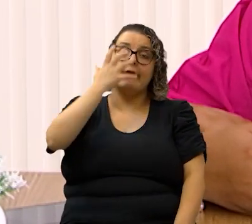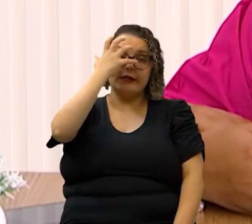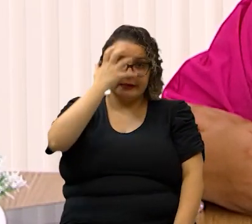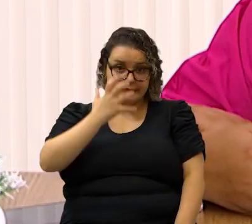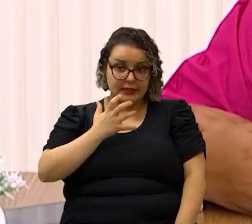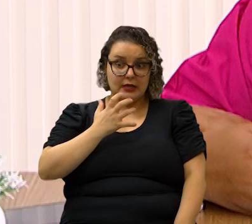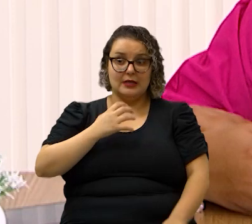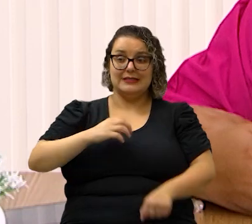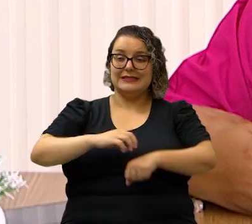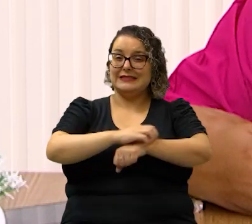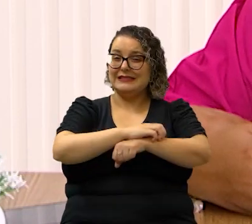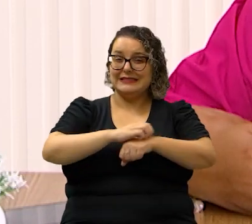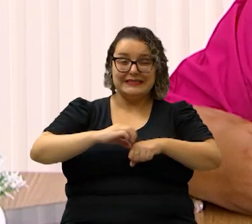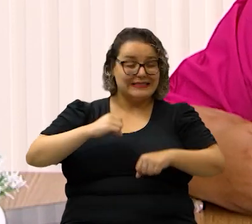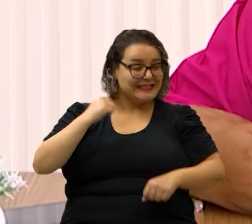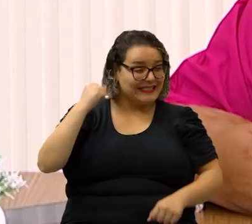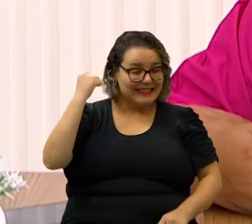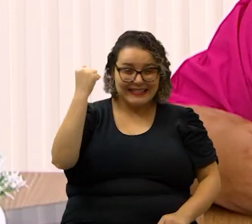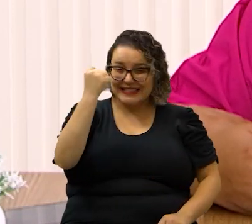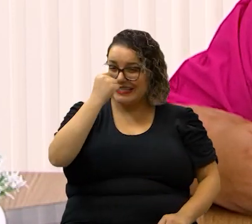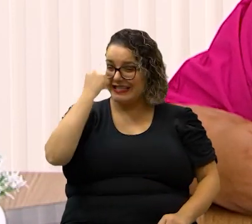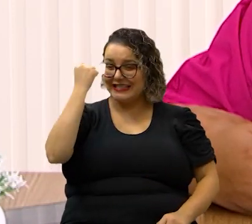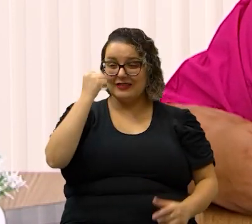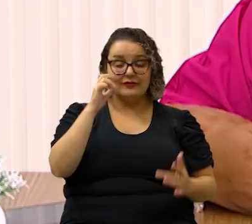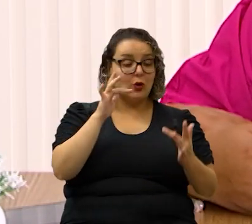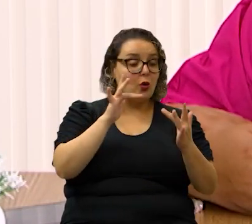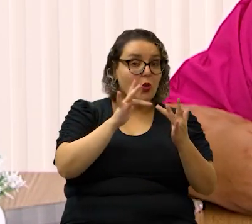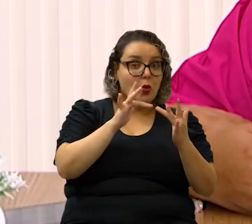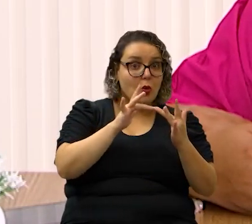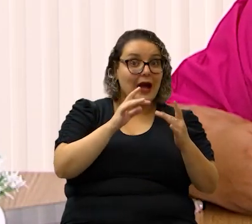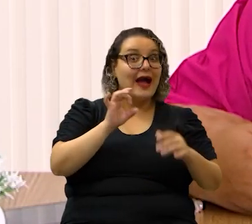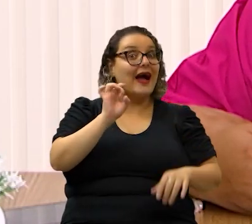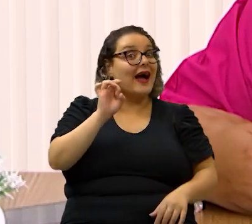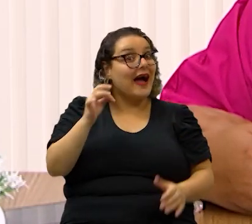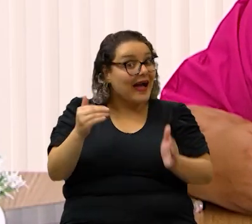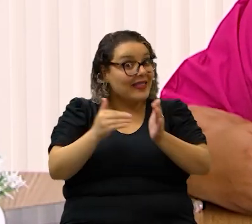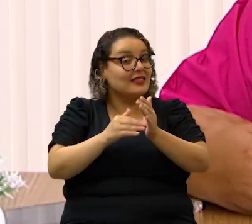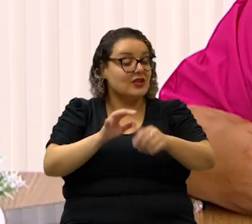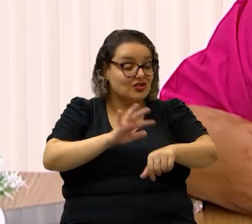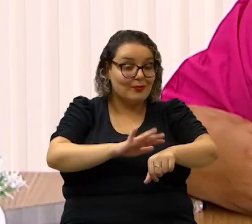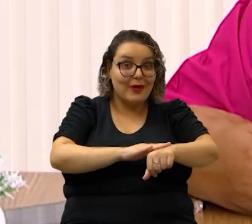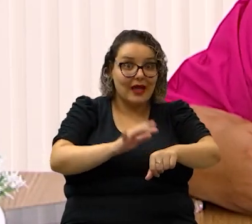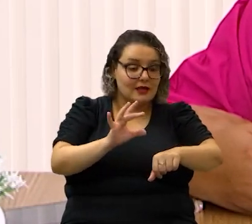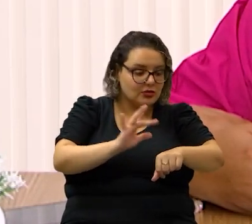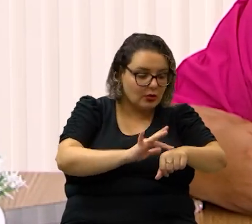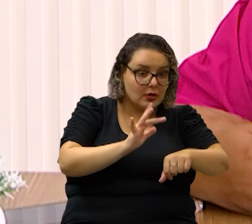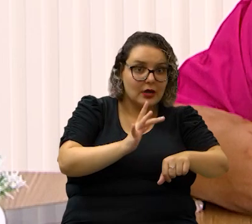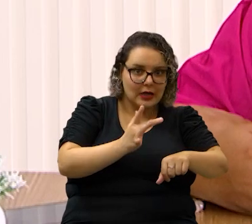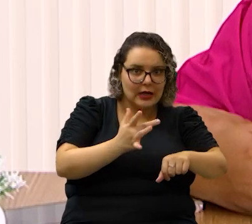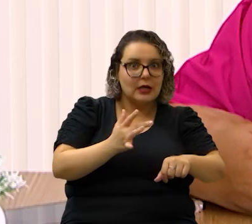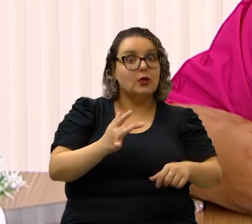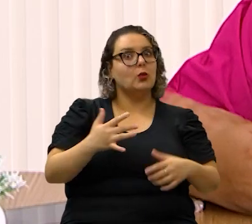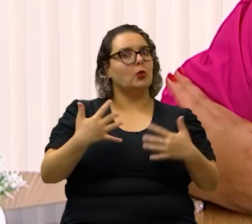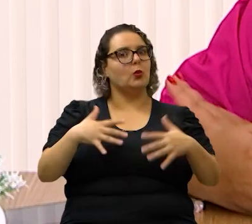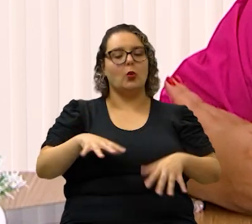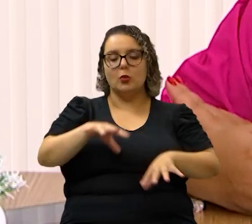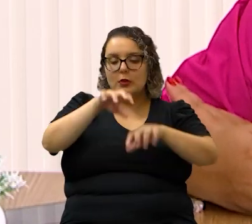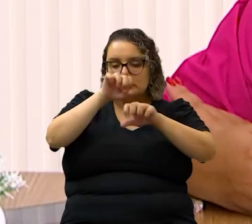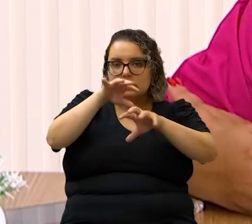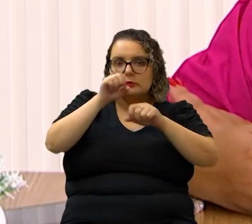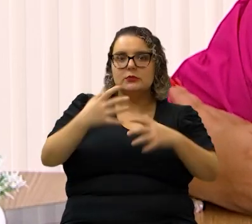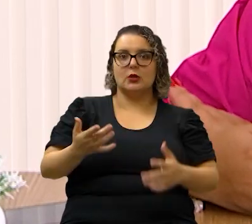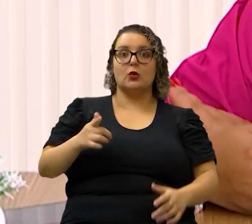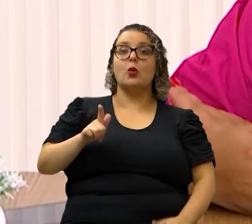muito séria, que é uma alergia severa ao contato, às vezes até de pele, ou de qualquer questão,